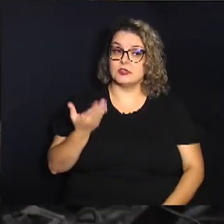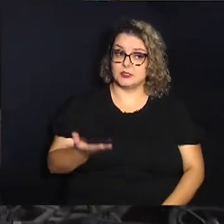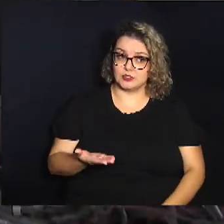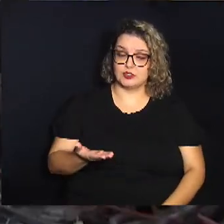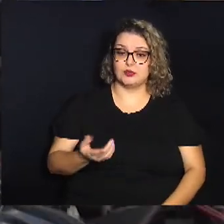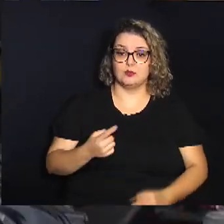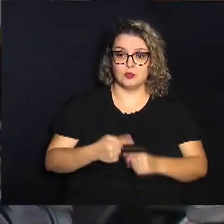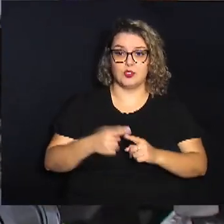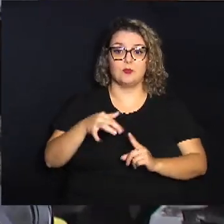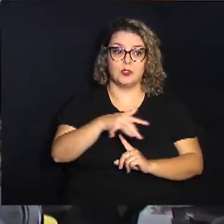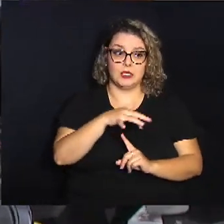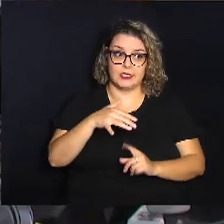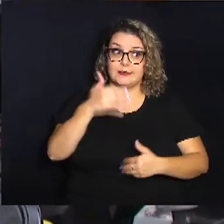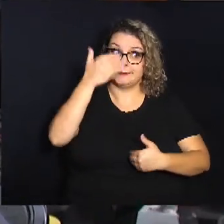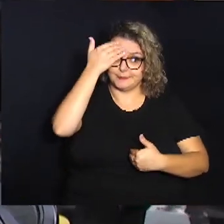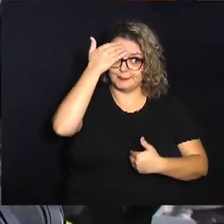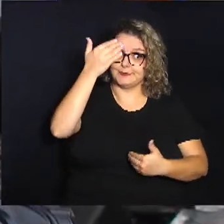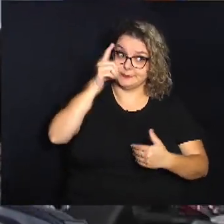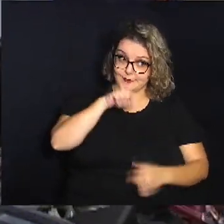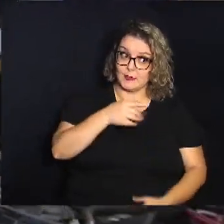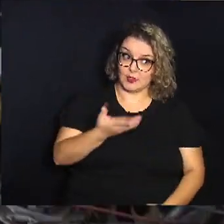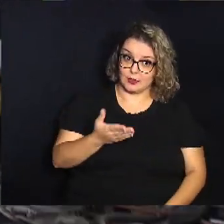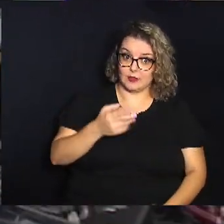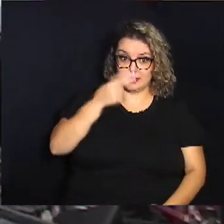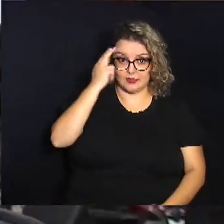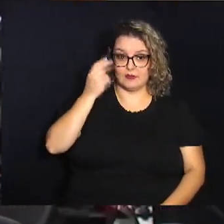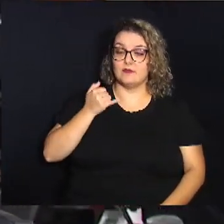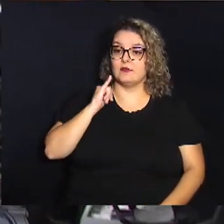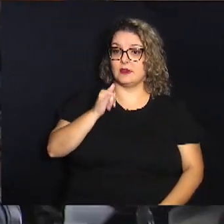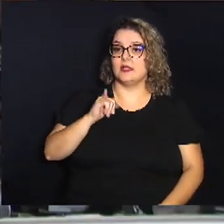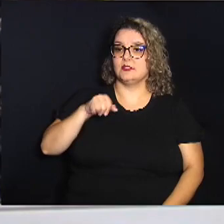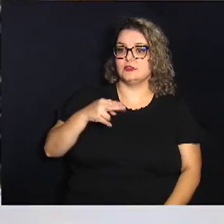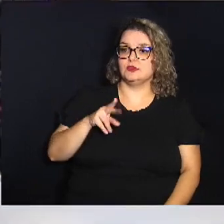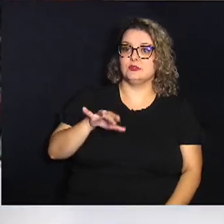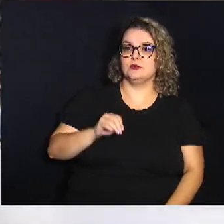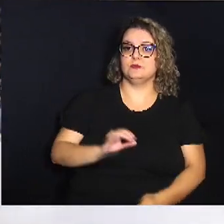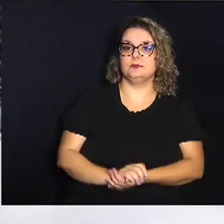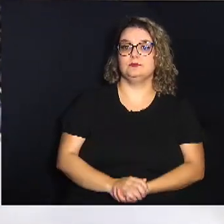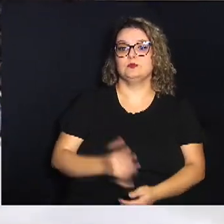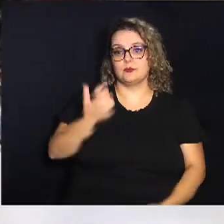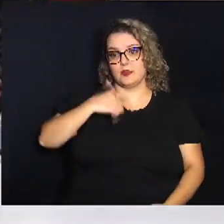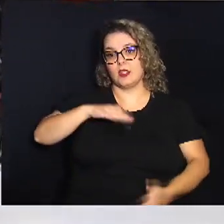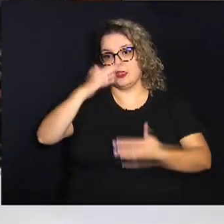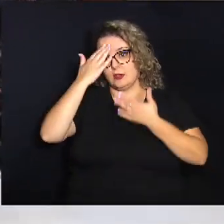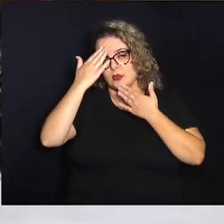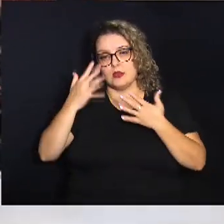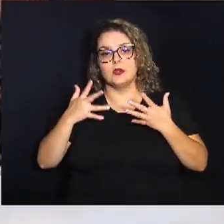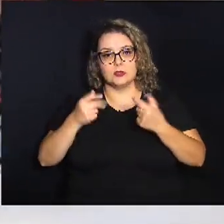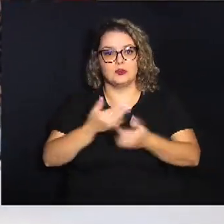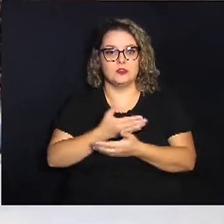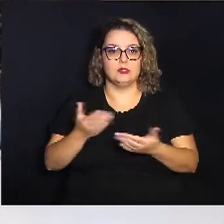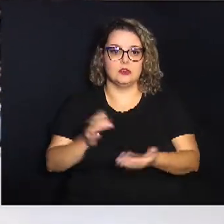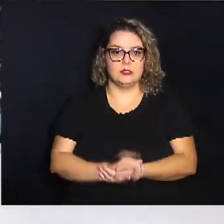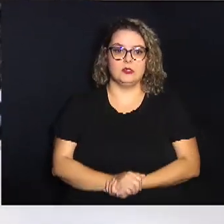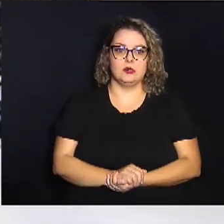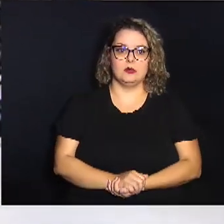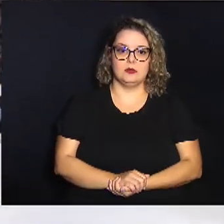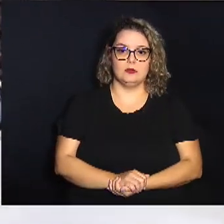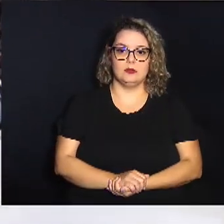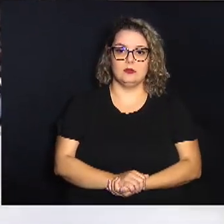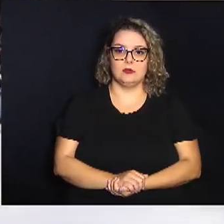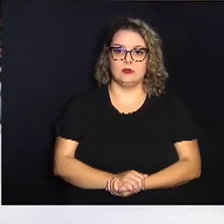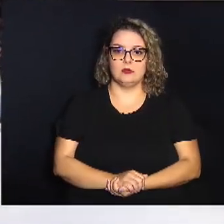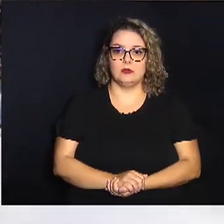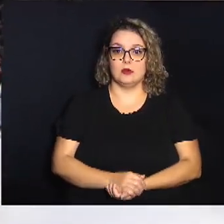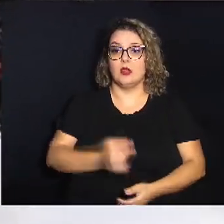aí porque o meio ambiente agradece não é isso Gabriel Castro fala aí Júlio eu agradeço a todos aí e eu